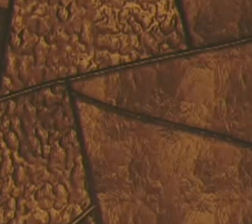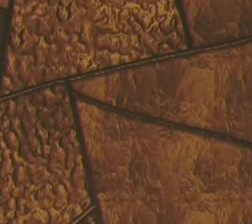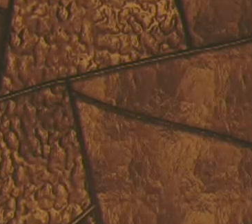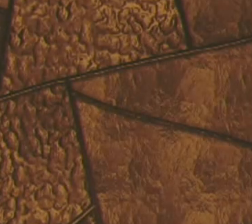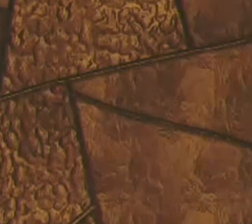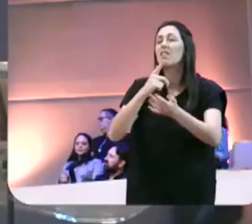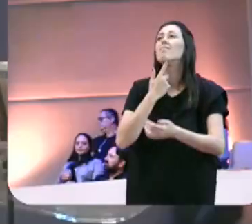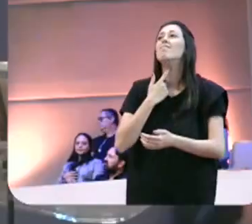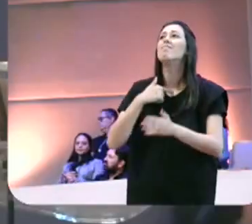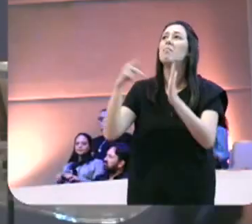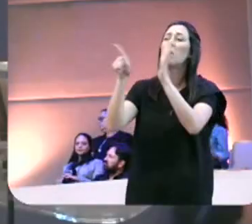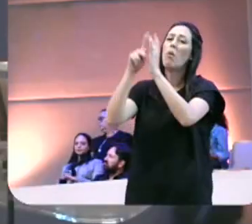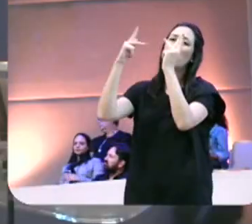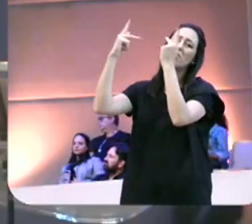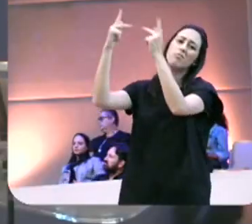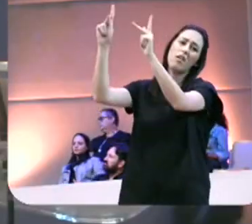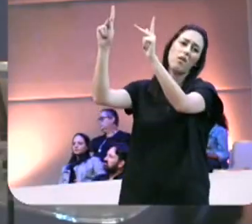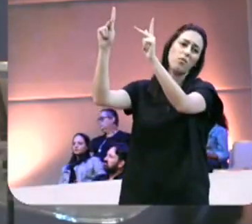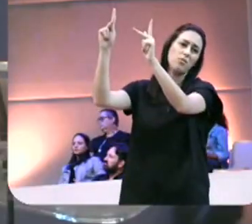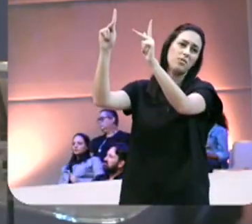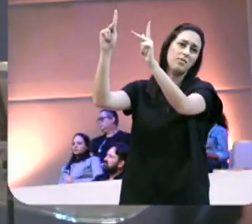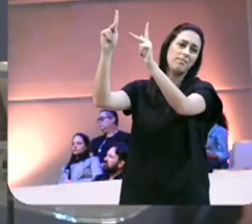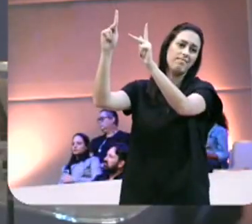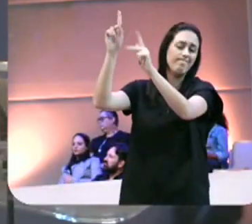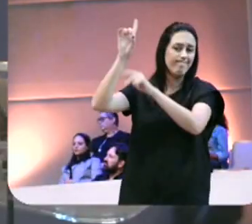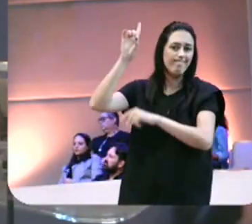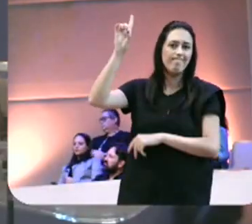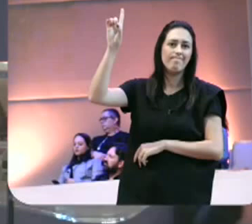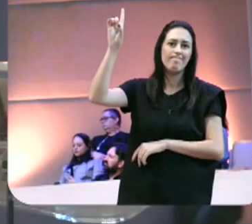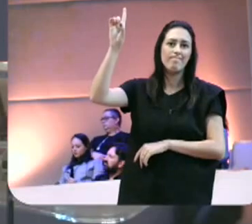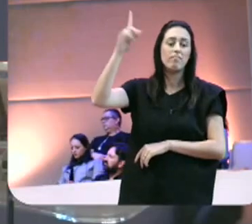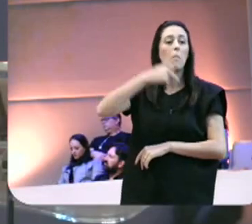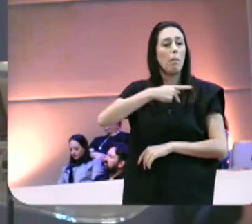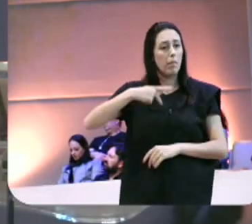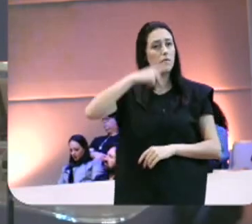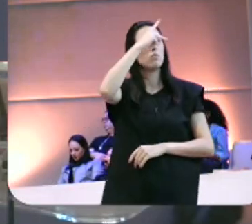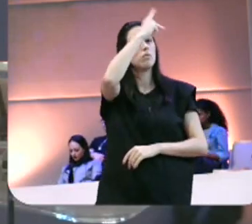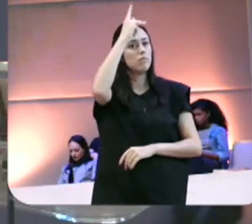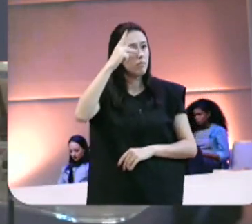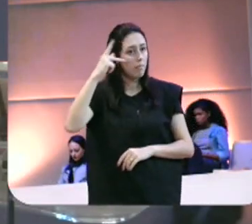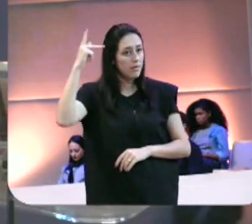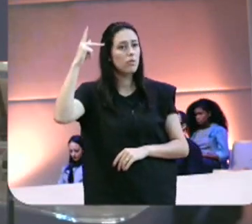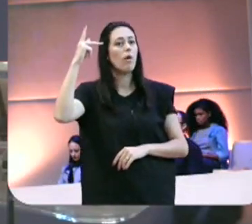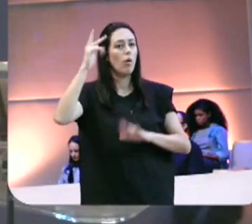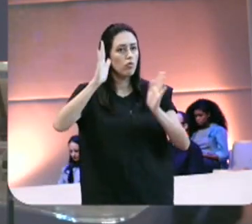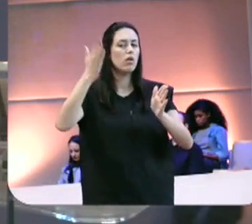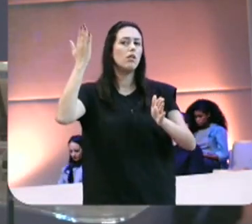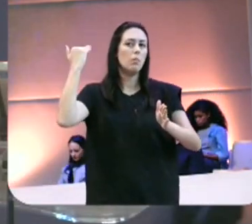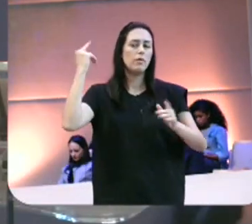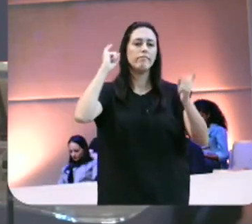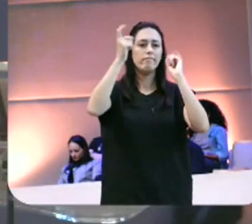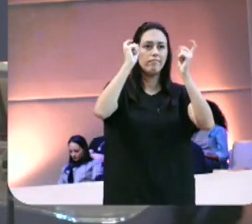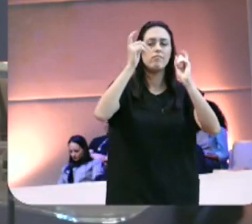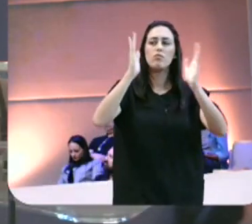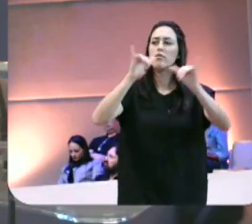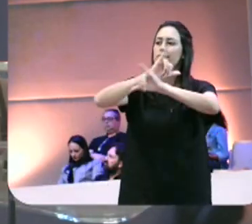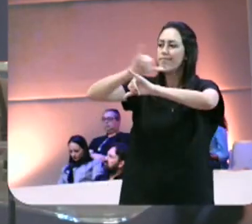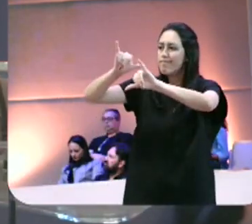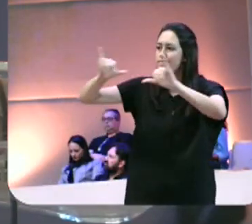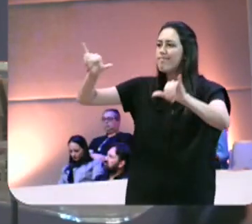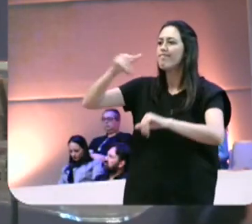entregando-se às fábulas. E foi com essas palavras que o pastor Pascoal nos exortou naquela última reunião com ele, antes de sua